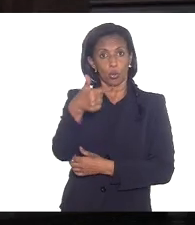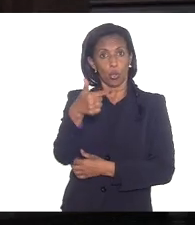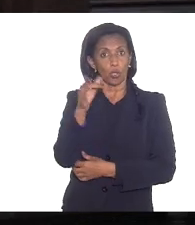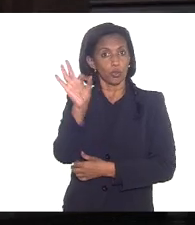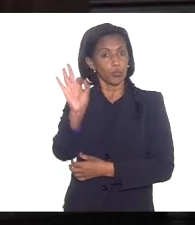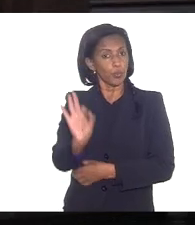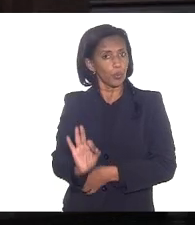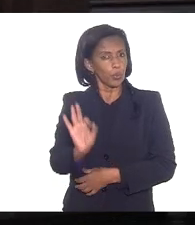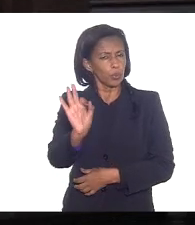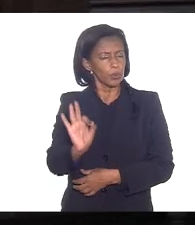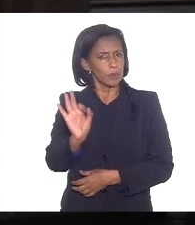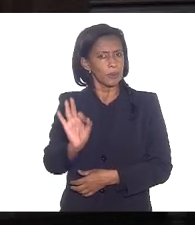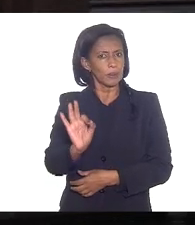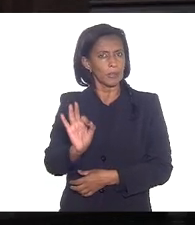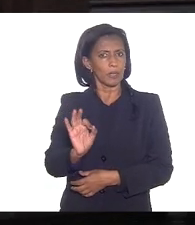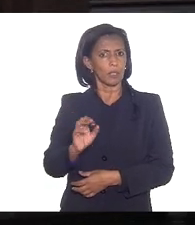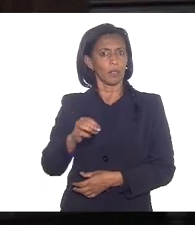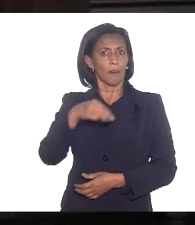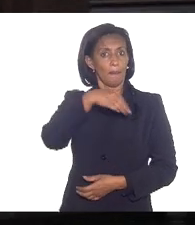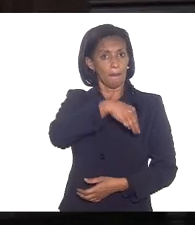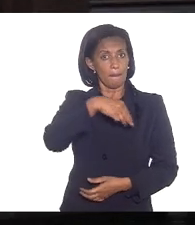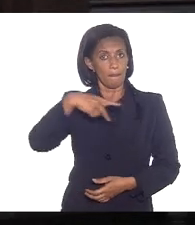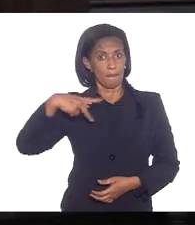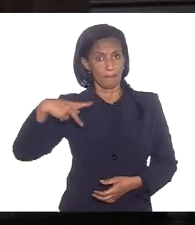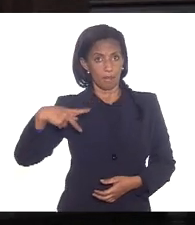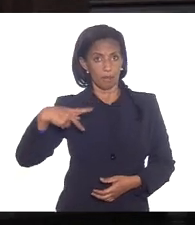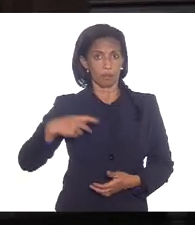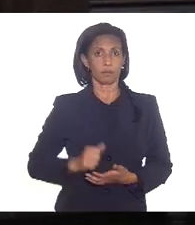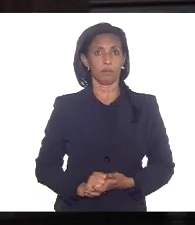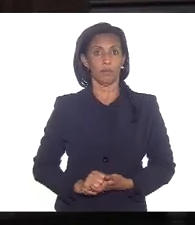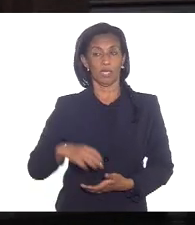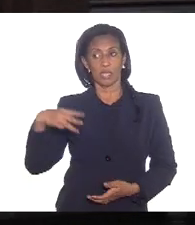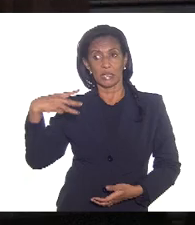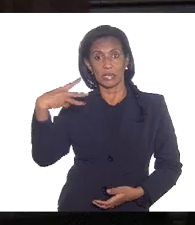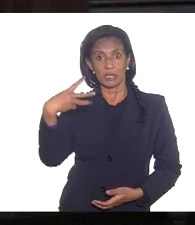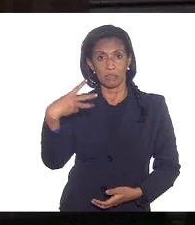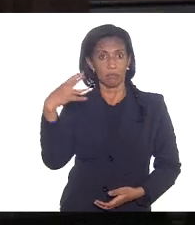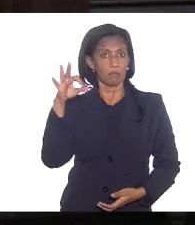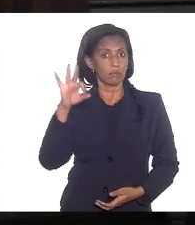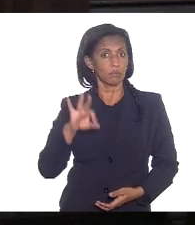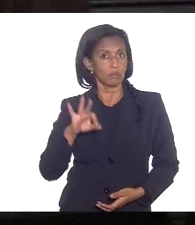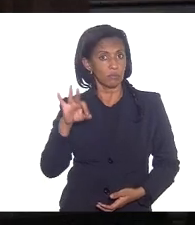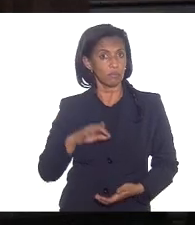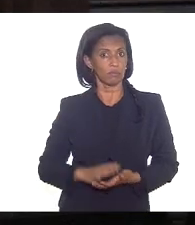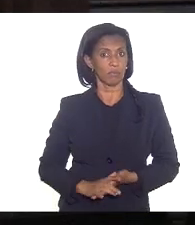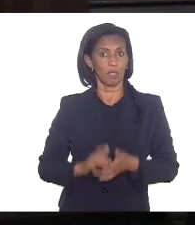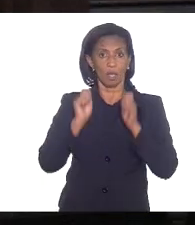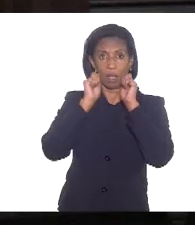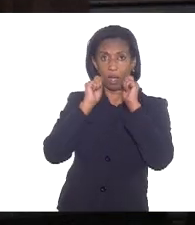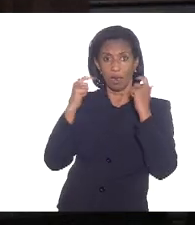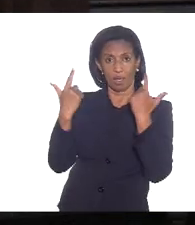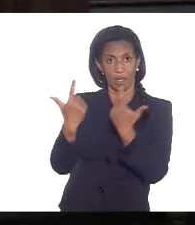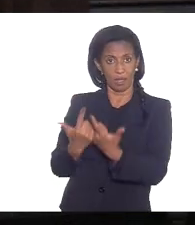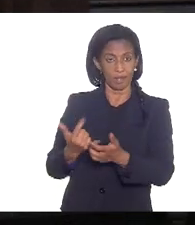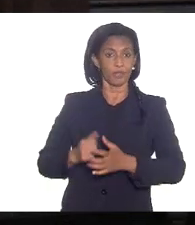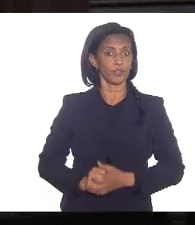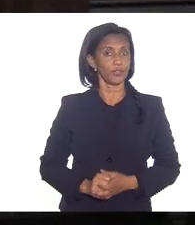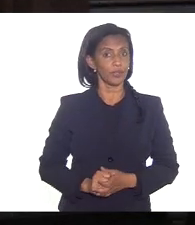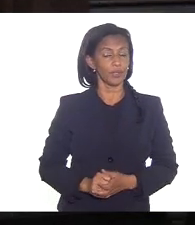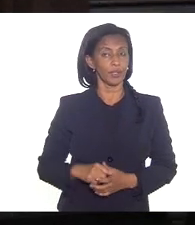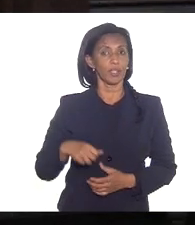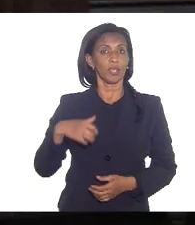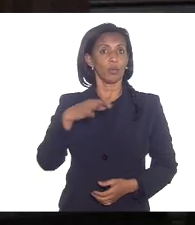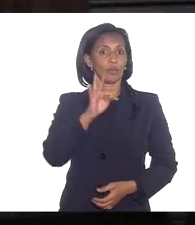por cento para o ministério público e três por cento alerj e